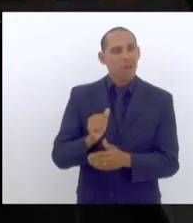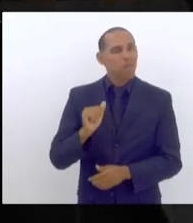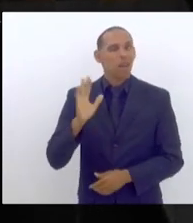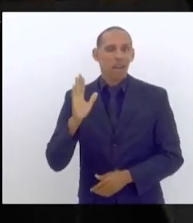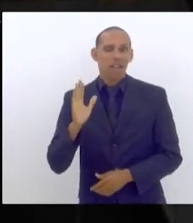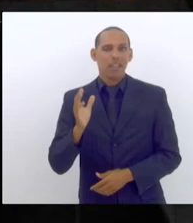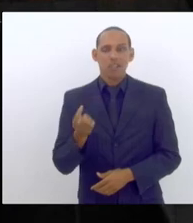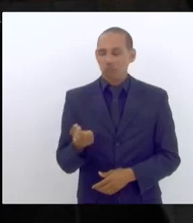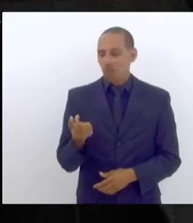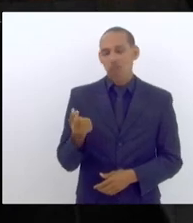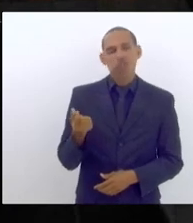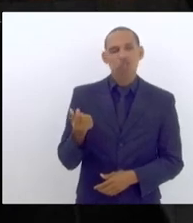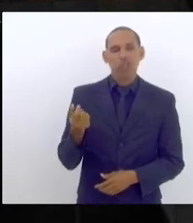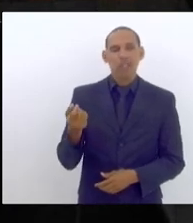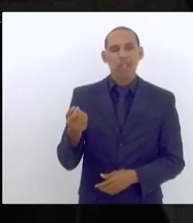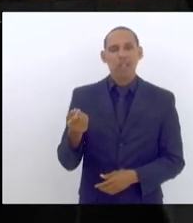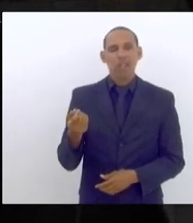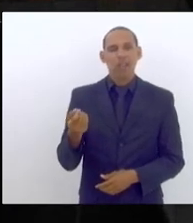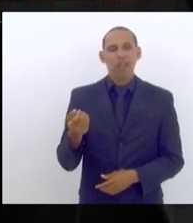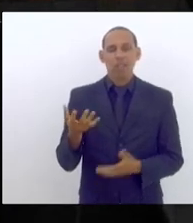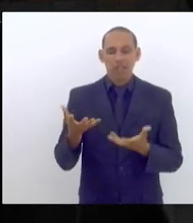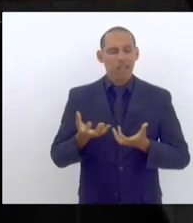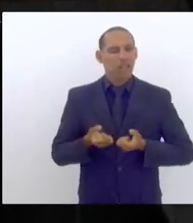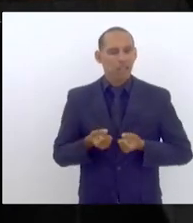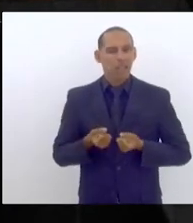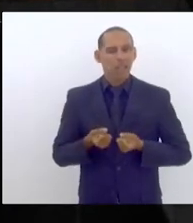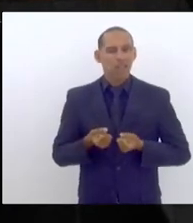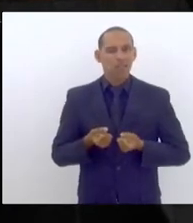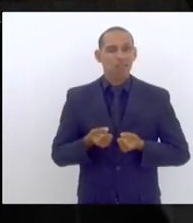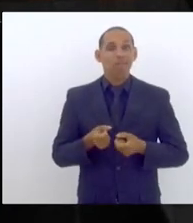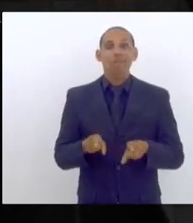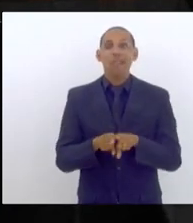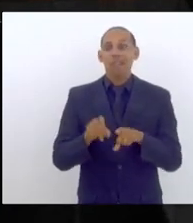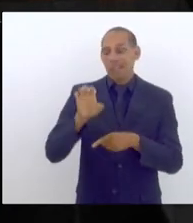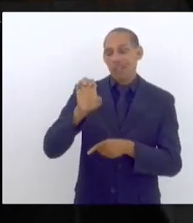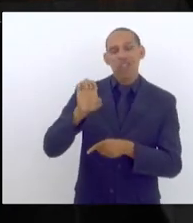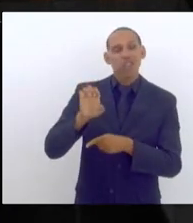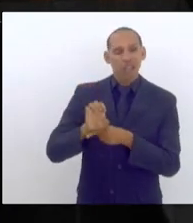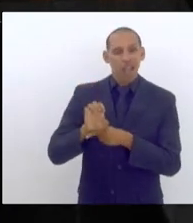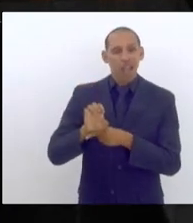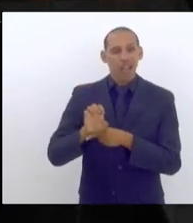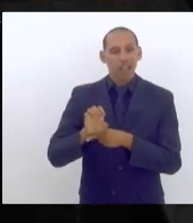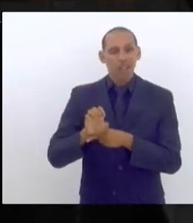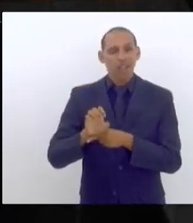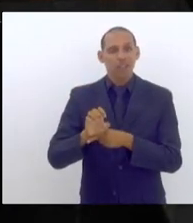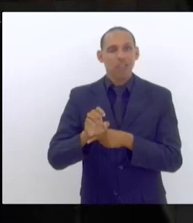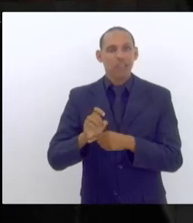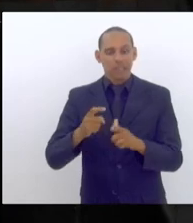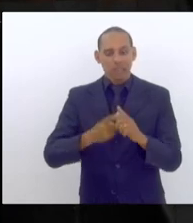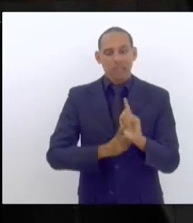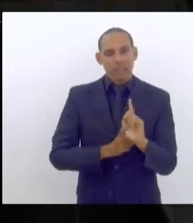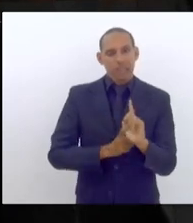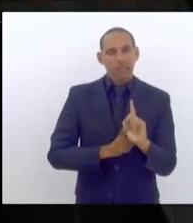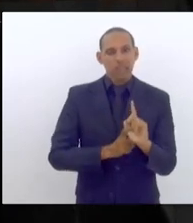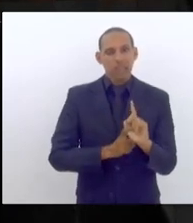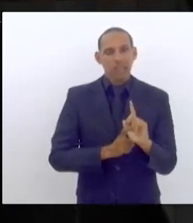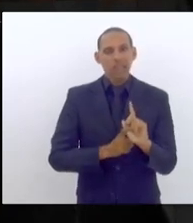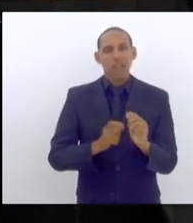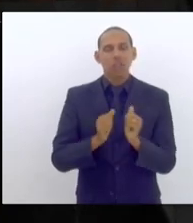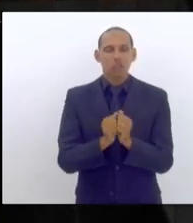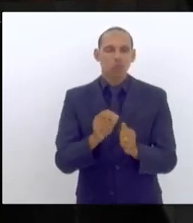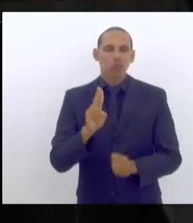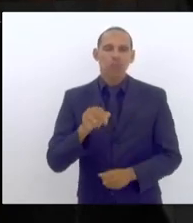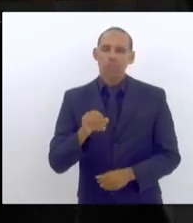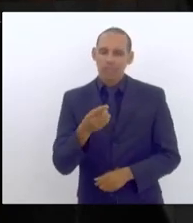dinheiro que entra. Os estados também, porque têm as suas dívidas com a União, e a União tem a sua